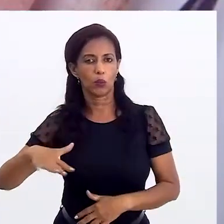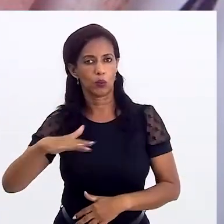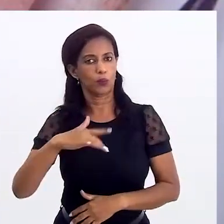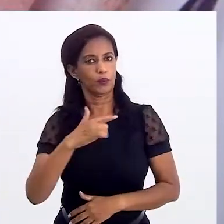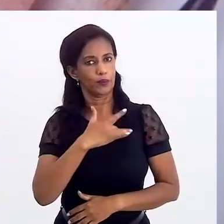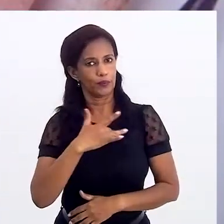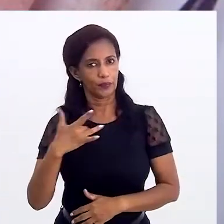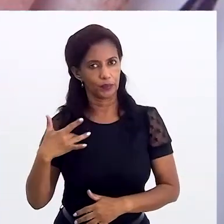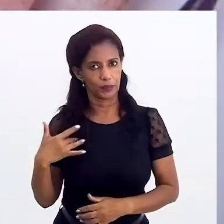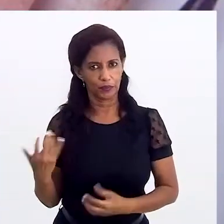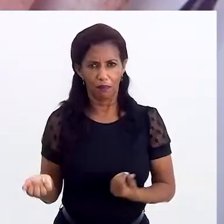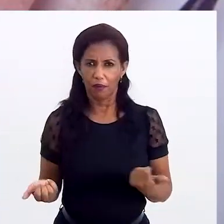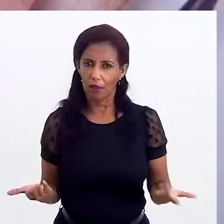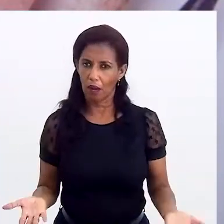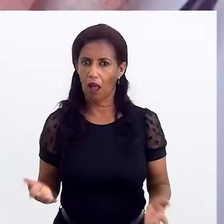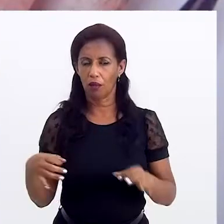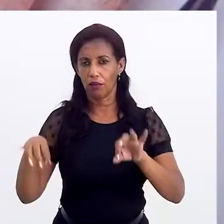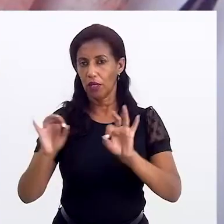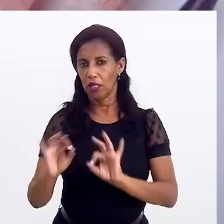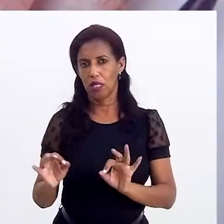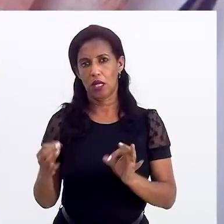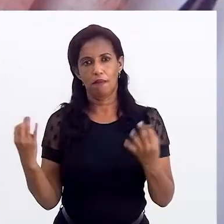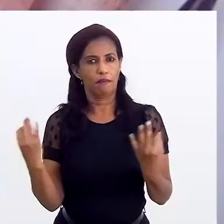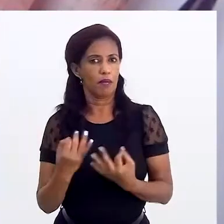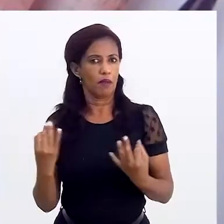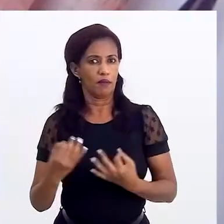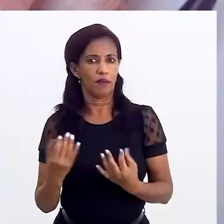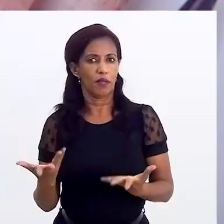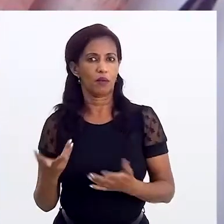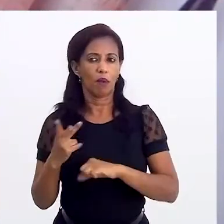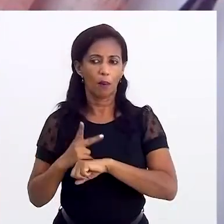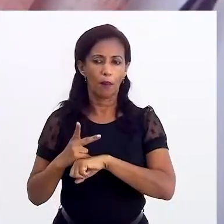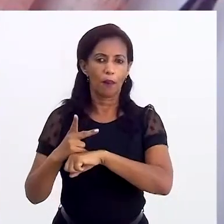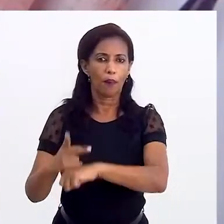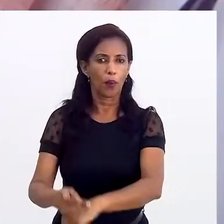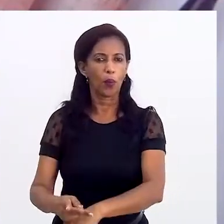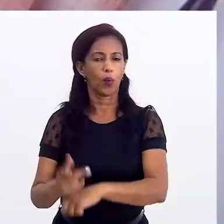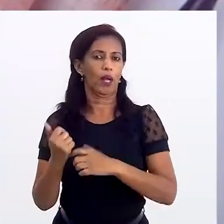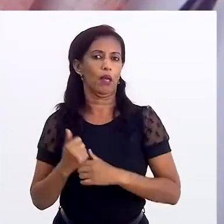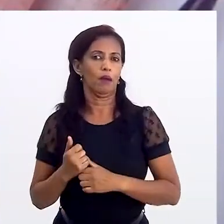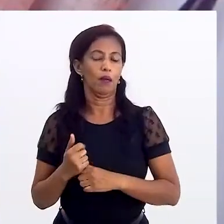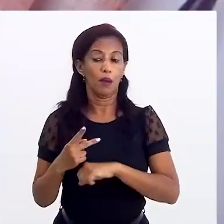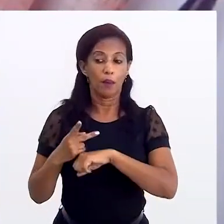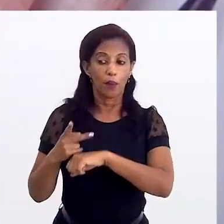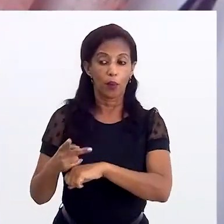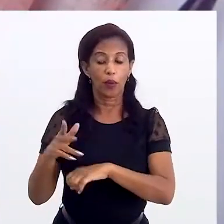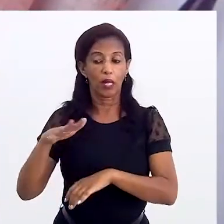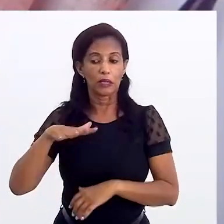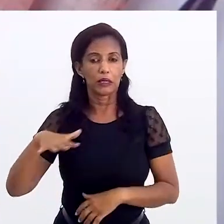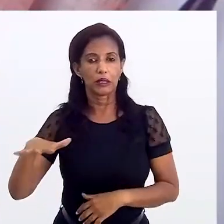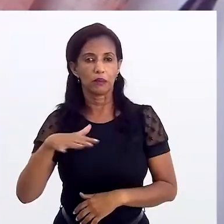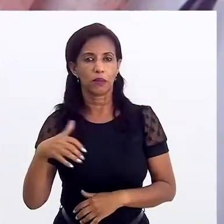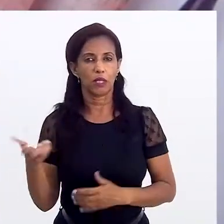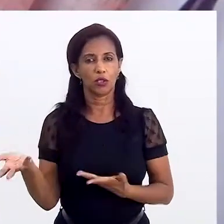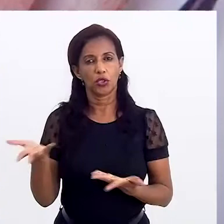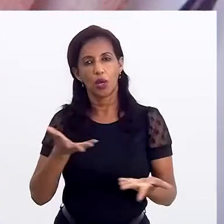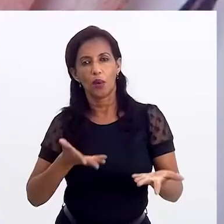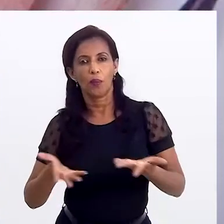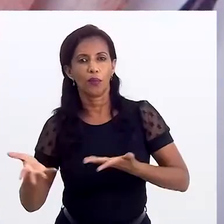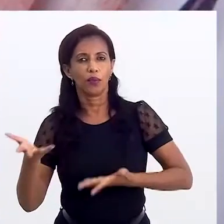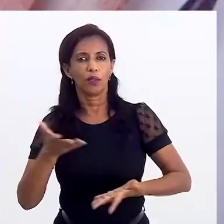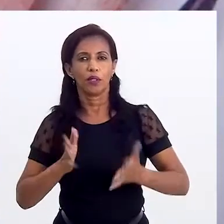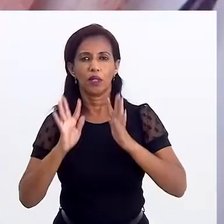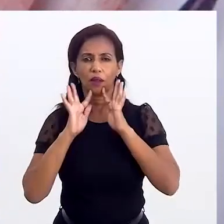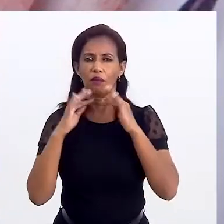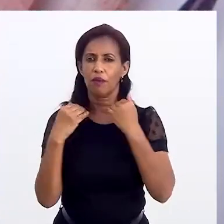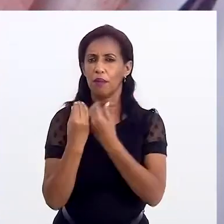ambiente saudável. Claro que ninguém é perfeito, mas assim, buscar isso, buscar esse ambiente de harmonia na